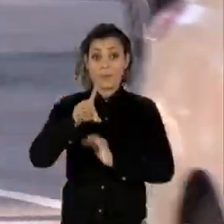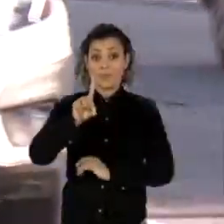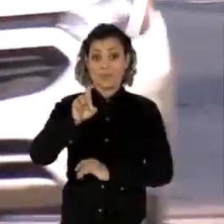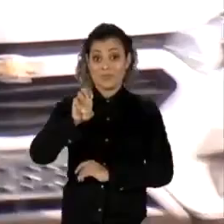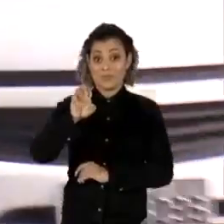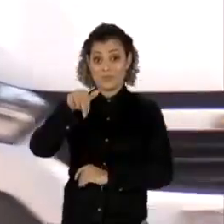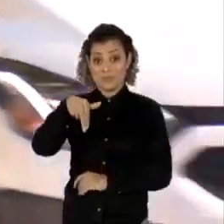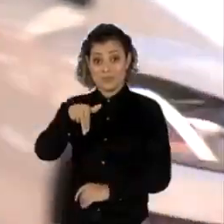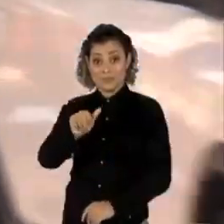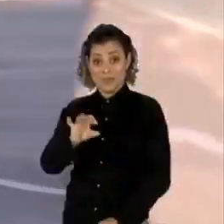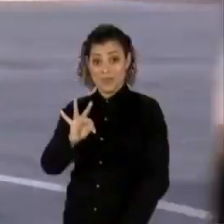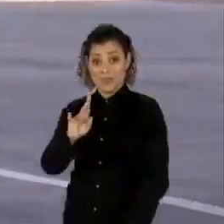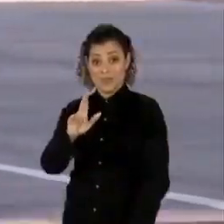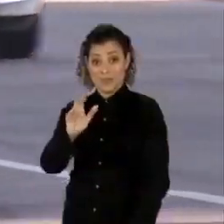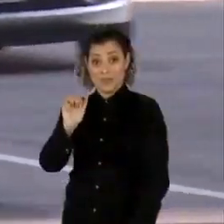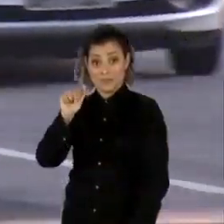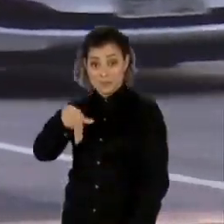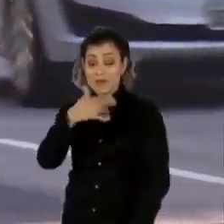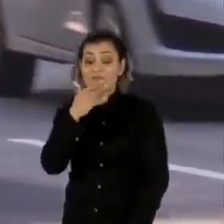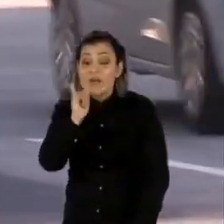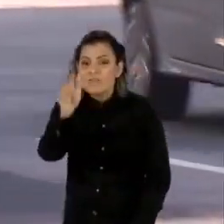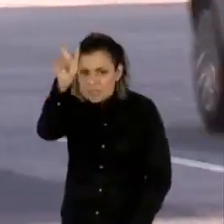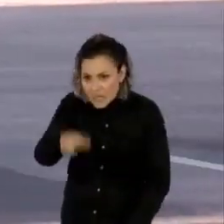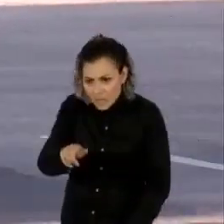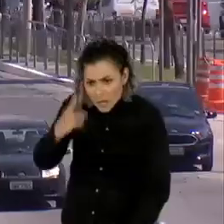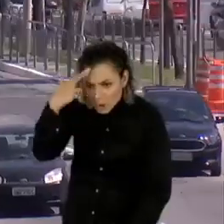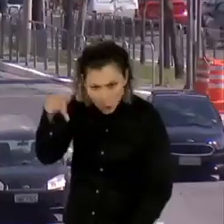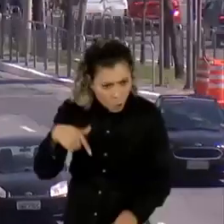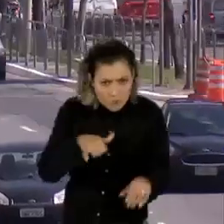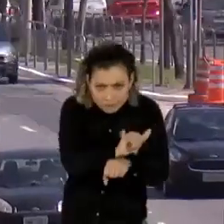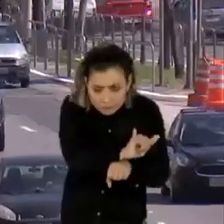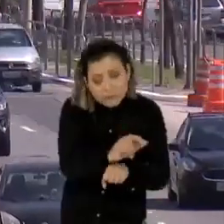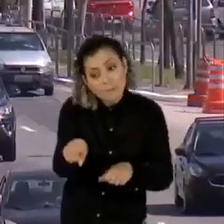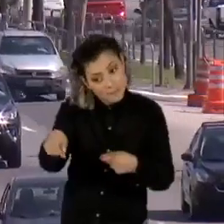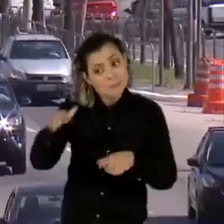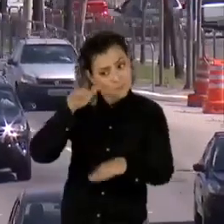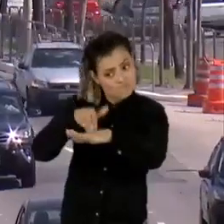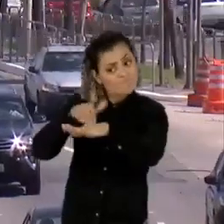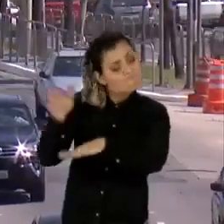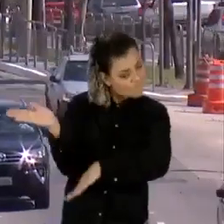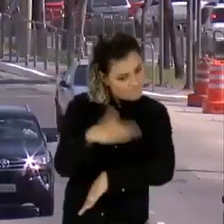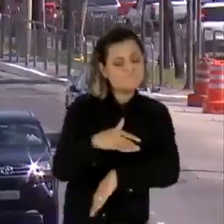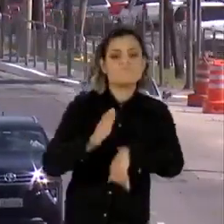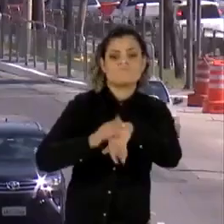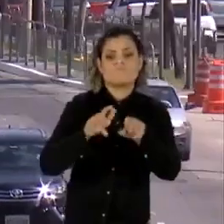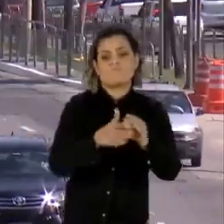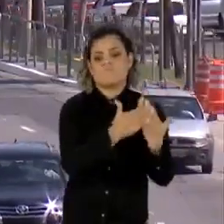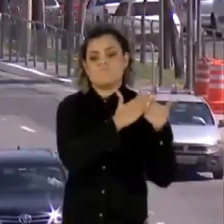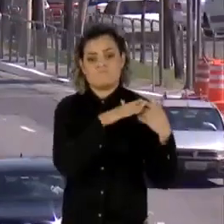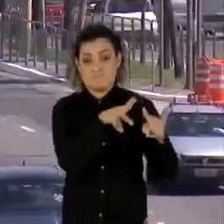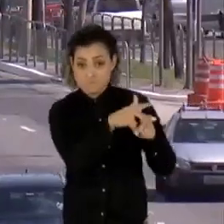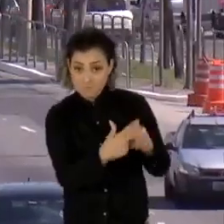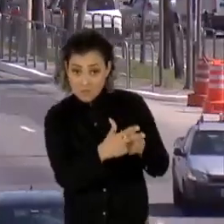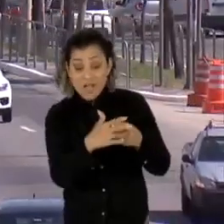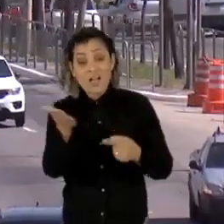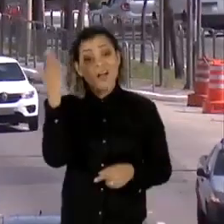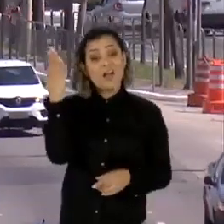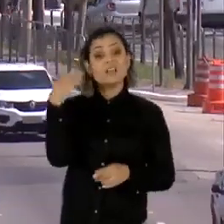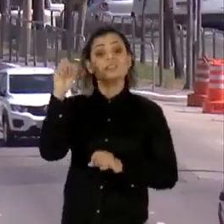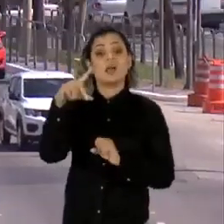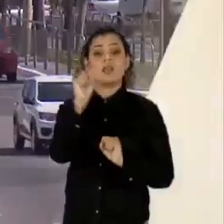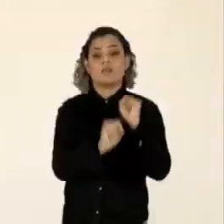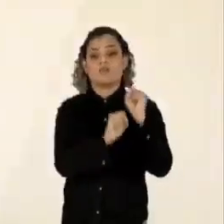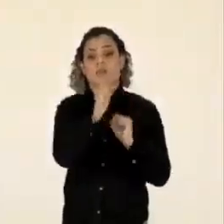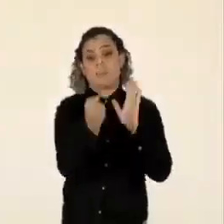vai avisar o proprietário do veículo que não comparecer ao recall antes eram as montadoras que avisavam os clientes